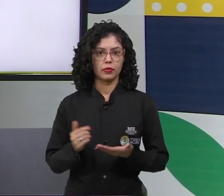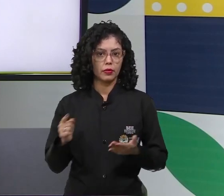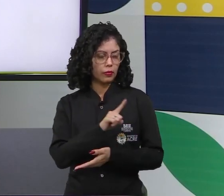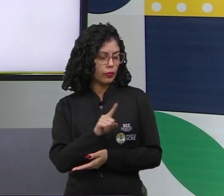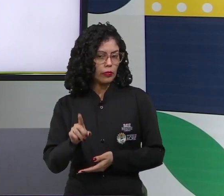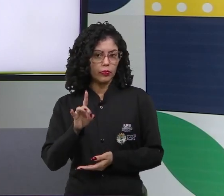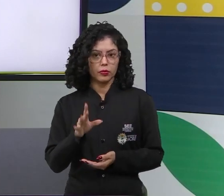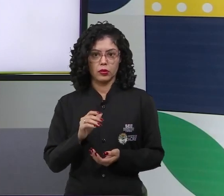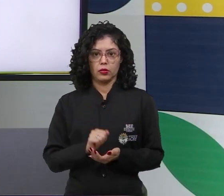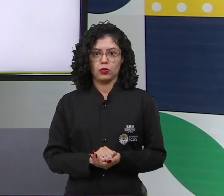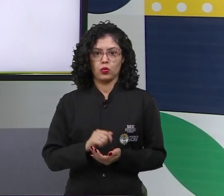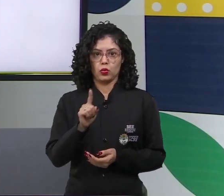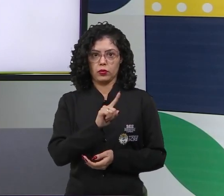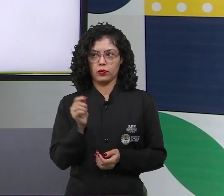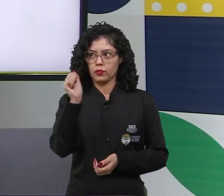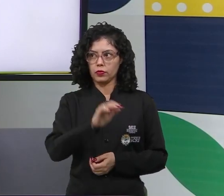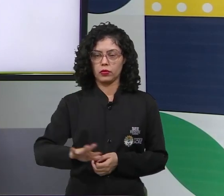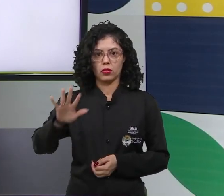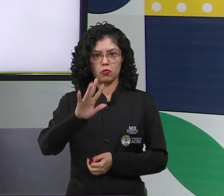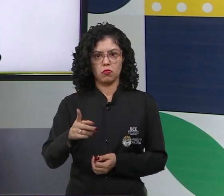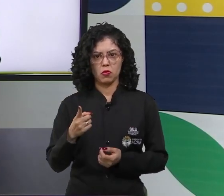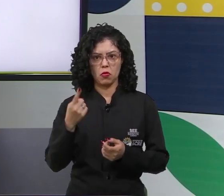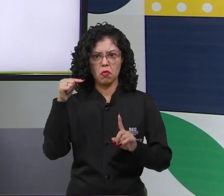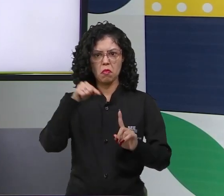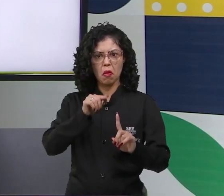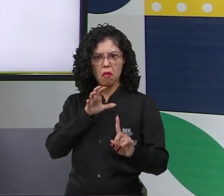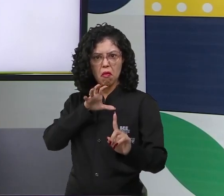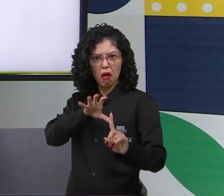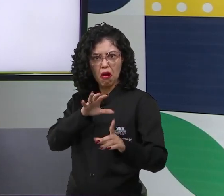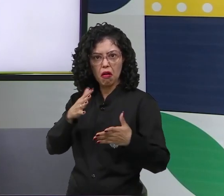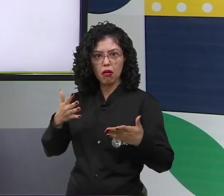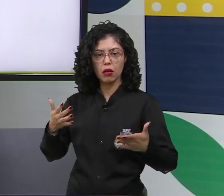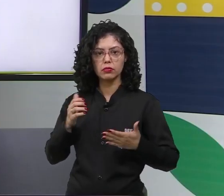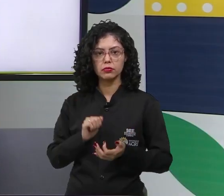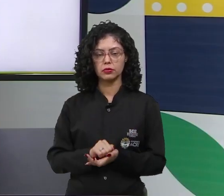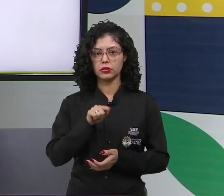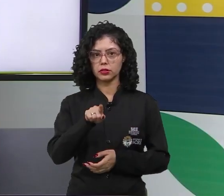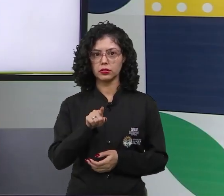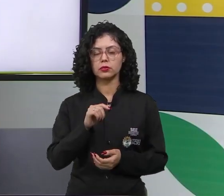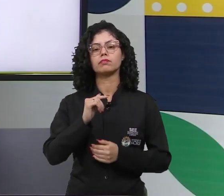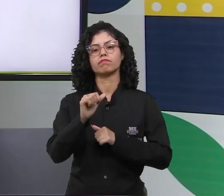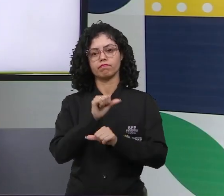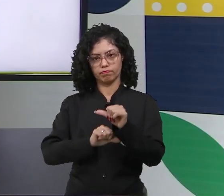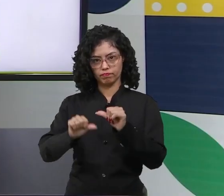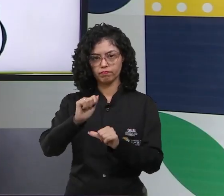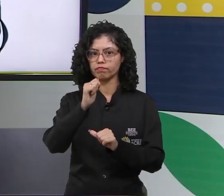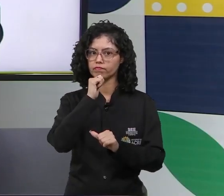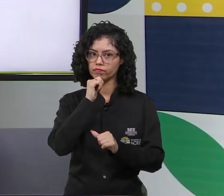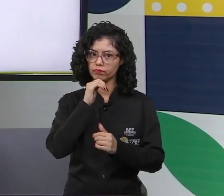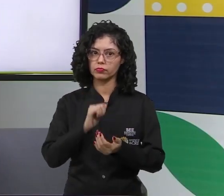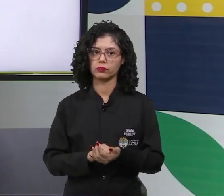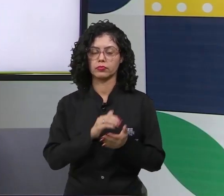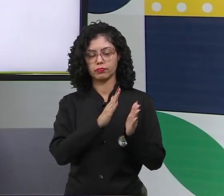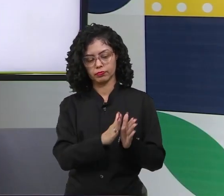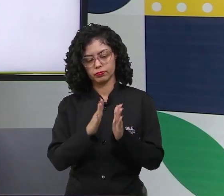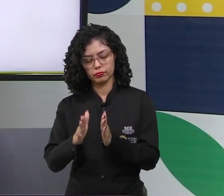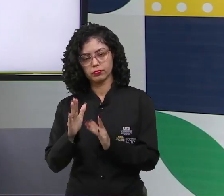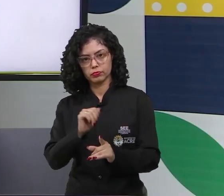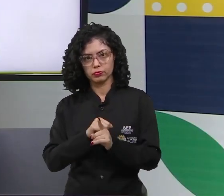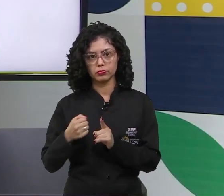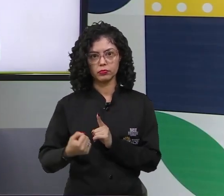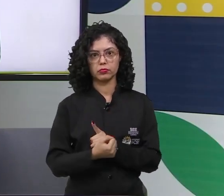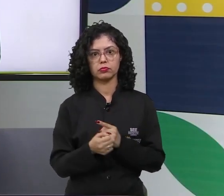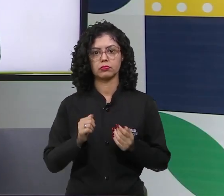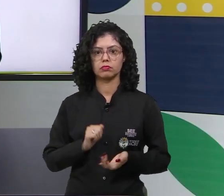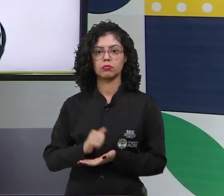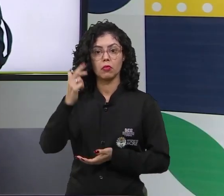eram os mocinhos, geralmente eram os vilões. E isso vai se transformando, vai sendo passado para a sociedade como